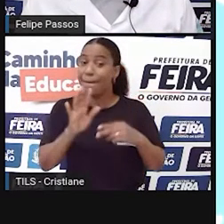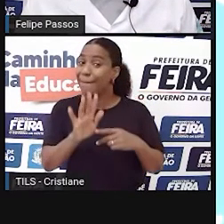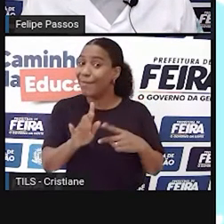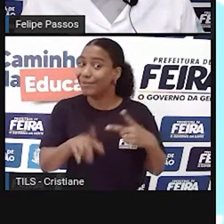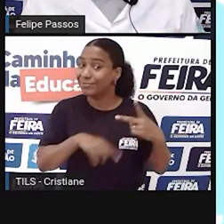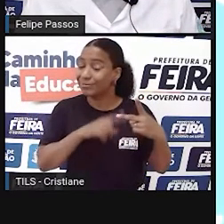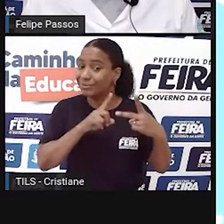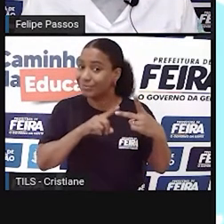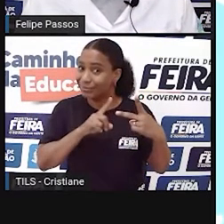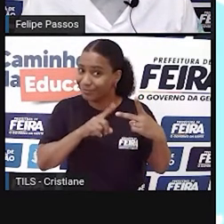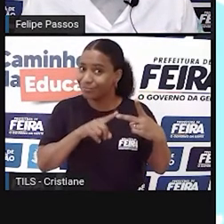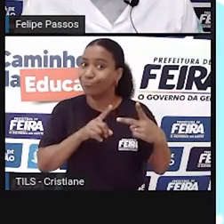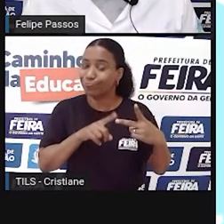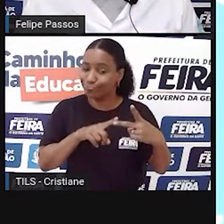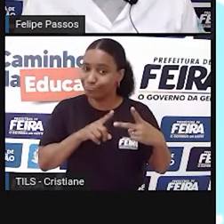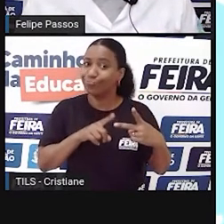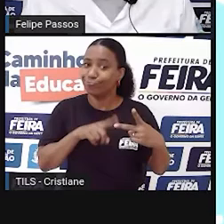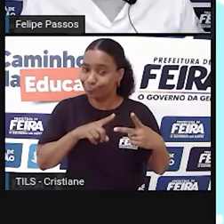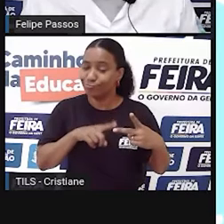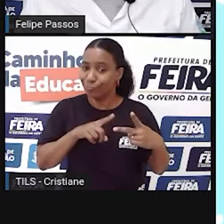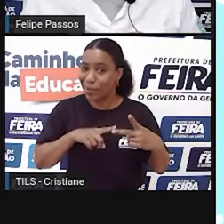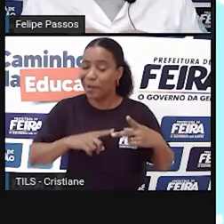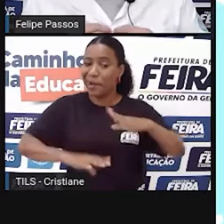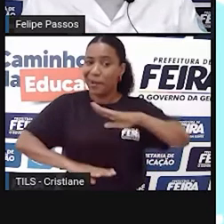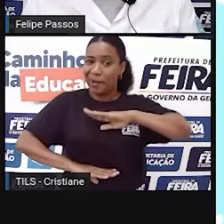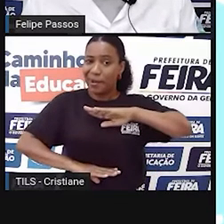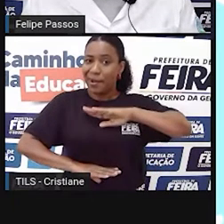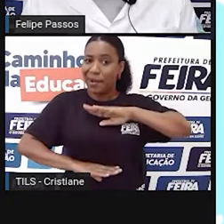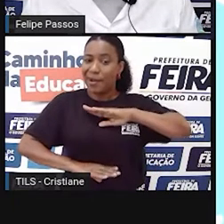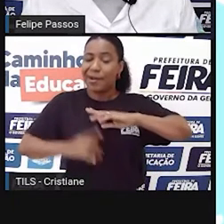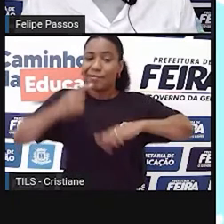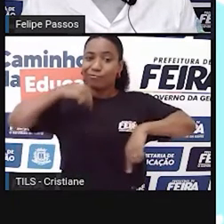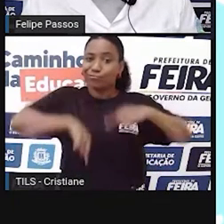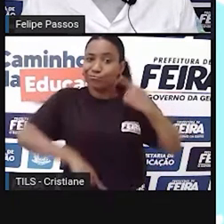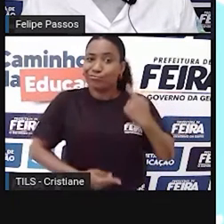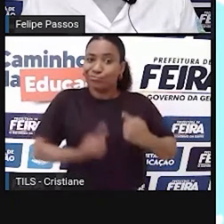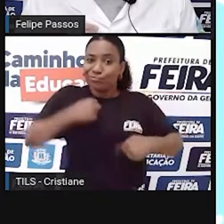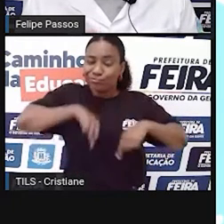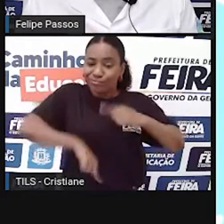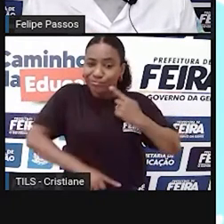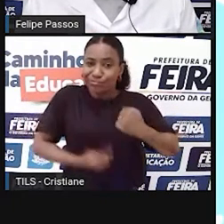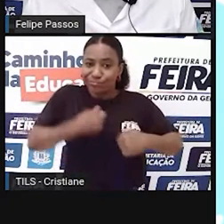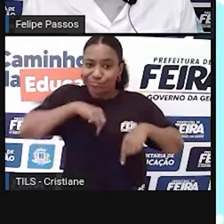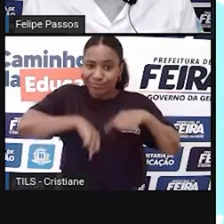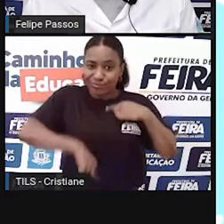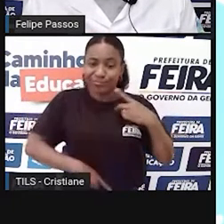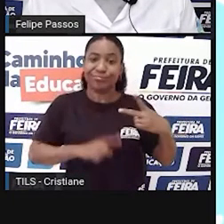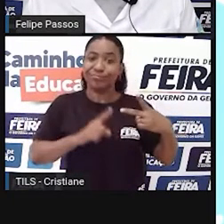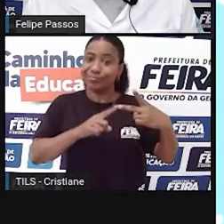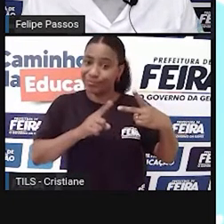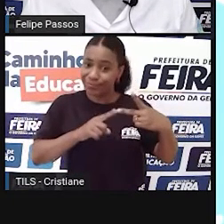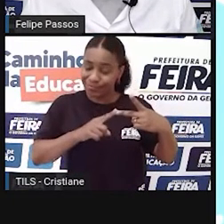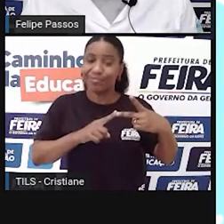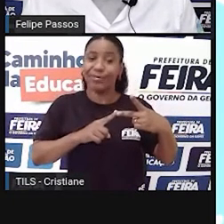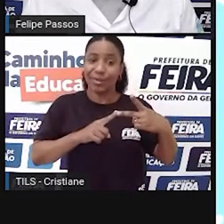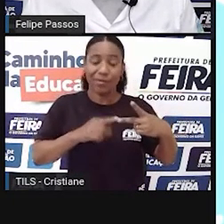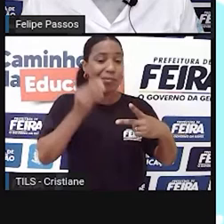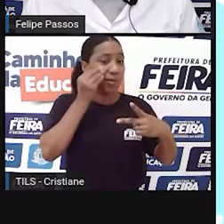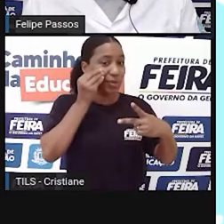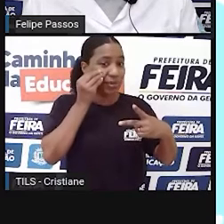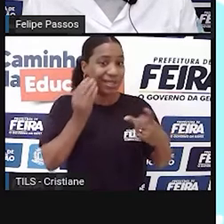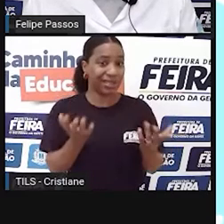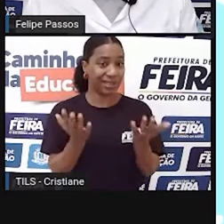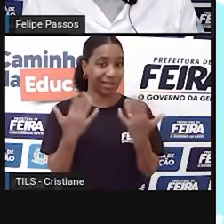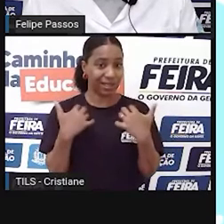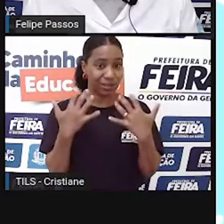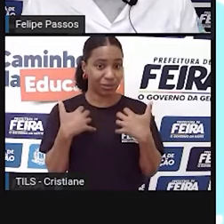relacionada a um fator biológico, né? A um fator da vida daquela pessoa. A puberdade é a maturação sexual.